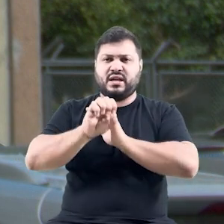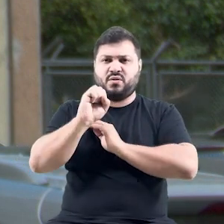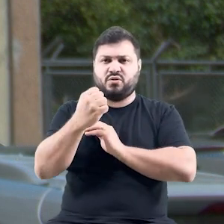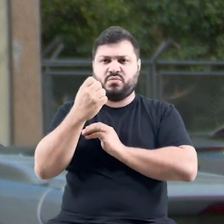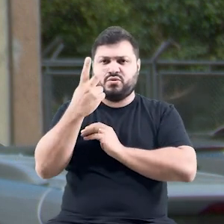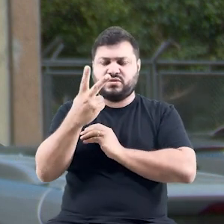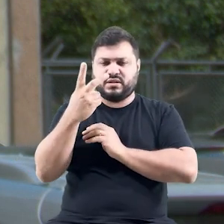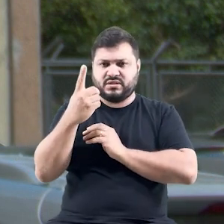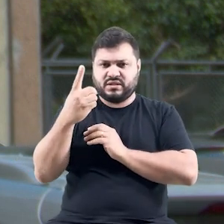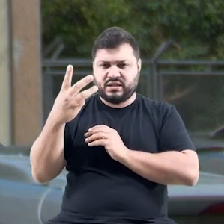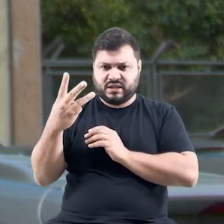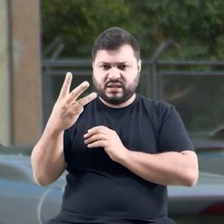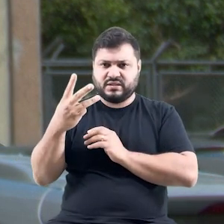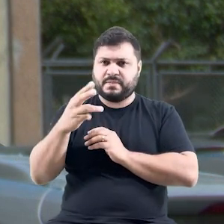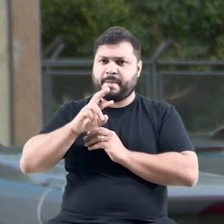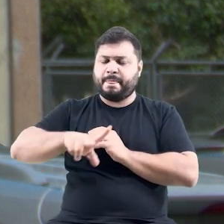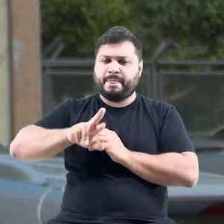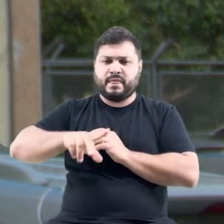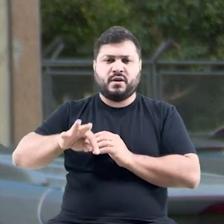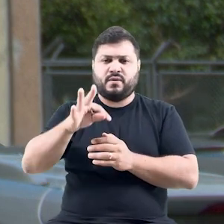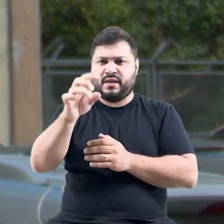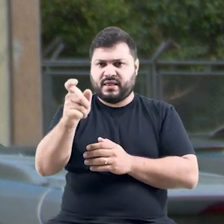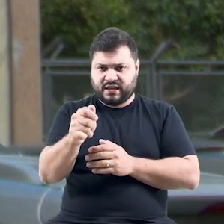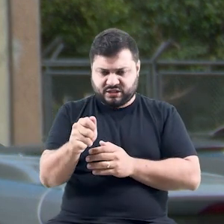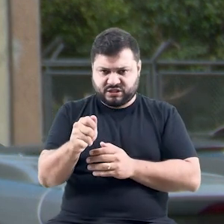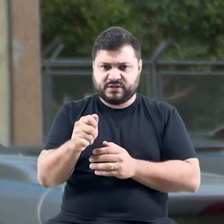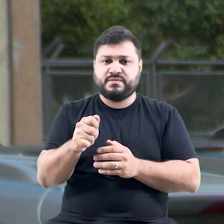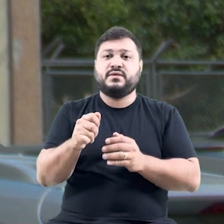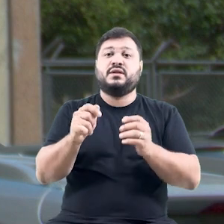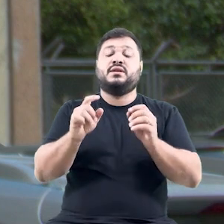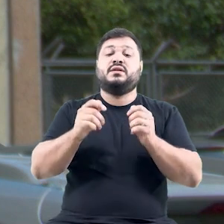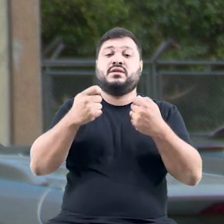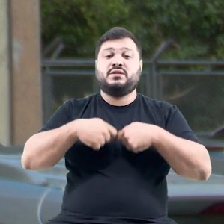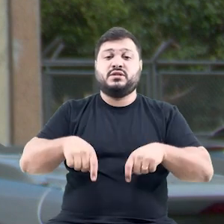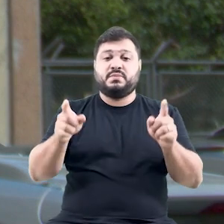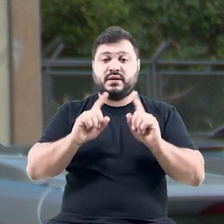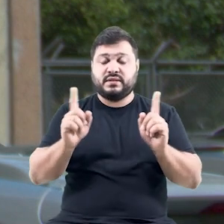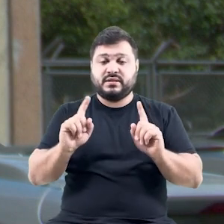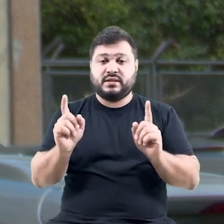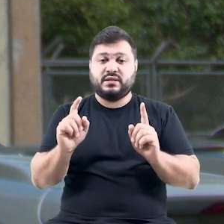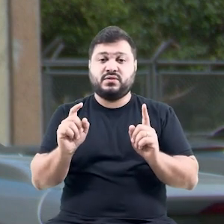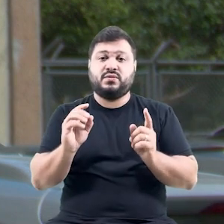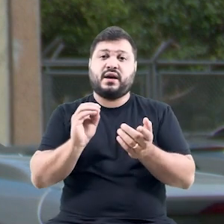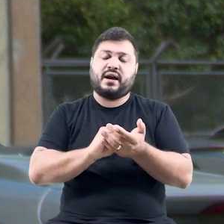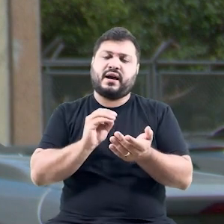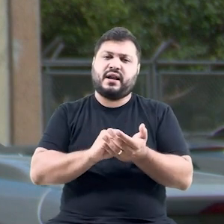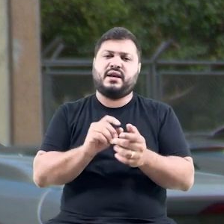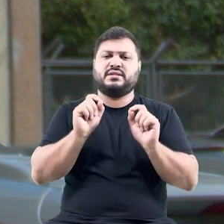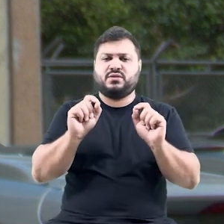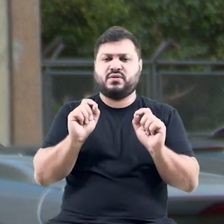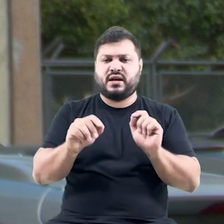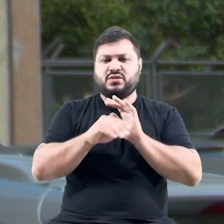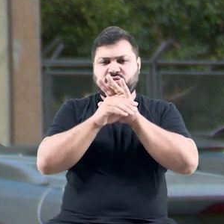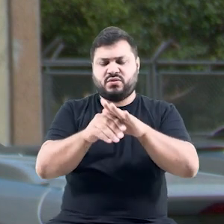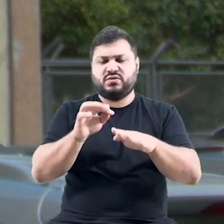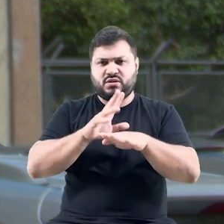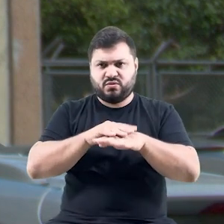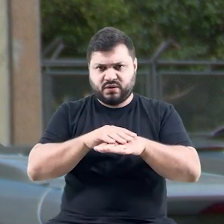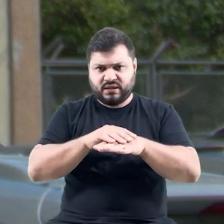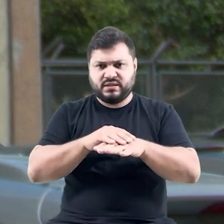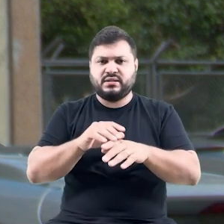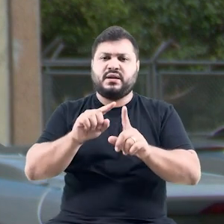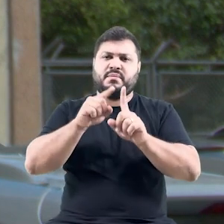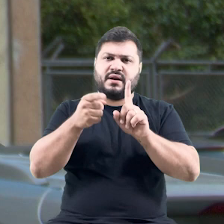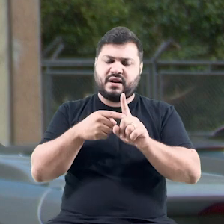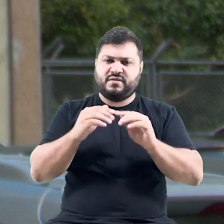Lei 8.213 não é taxativa, dispensando a carência, no caso do